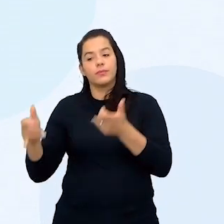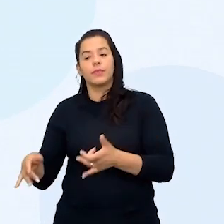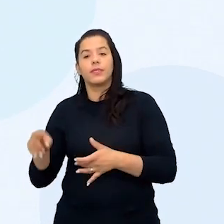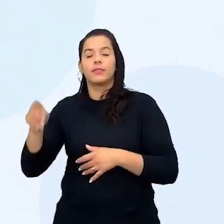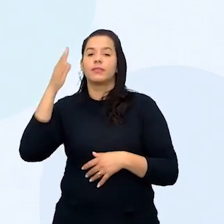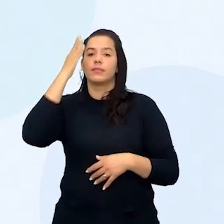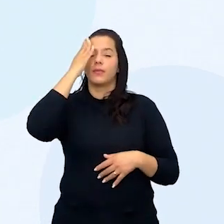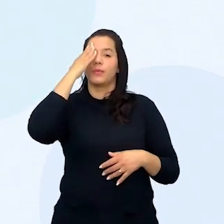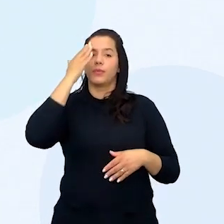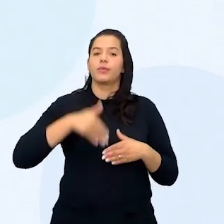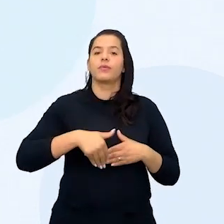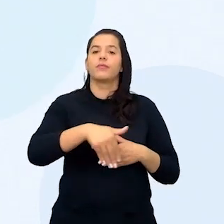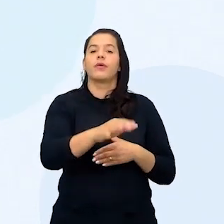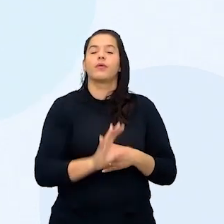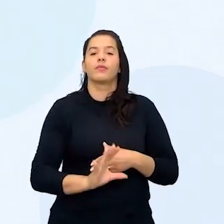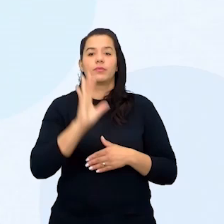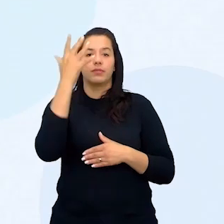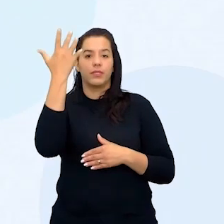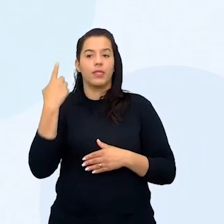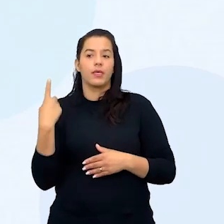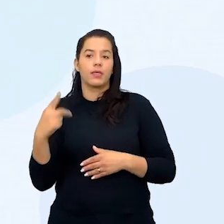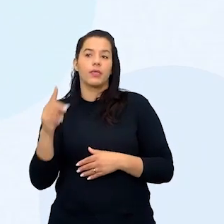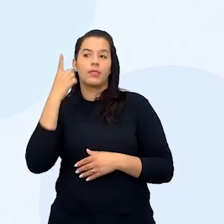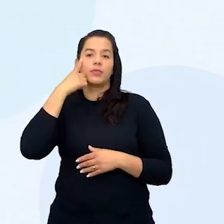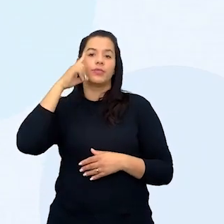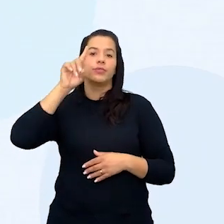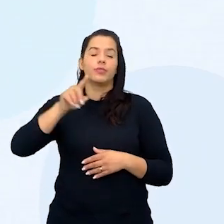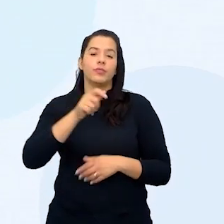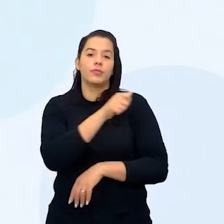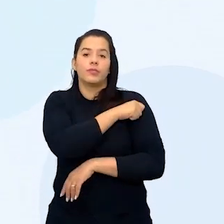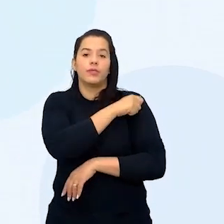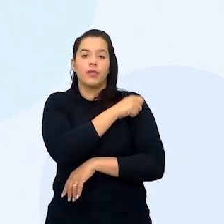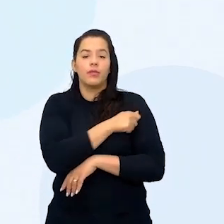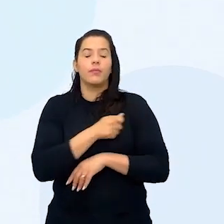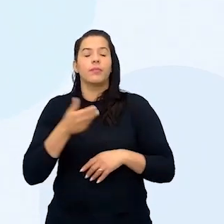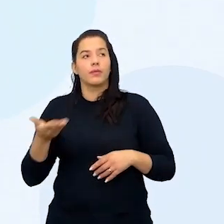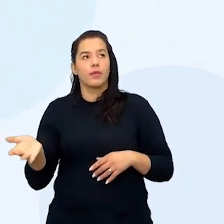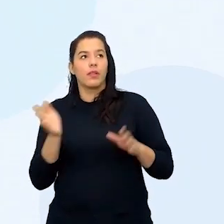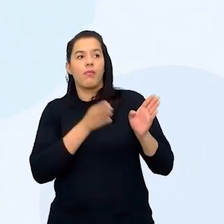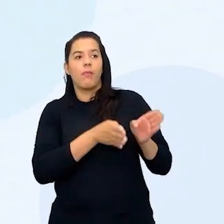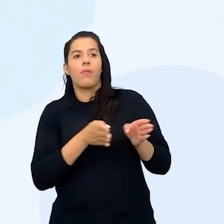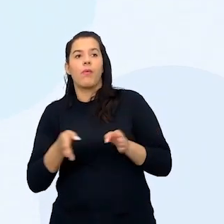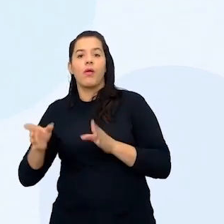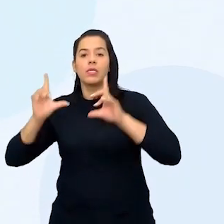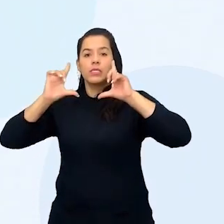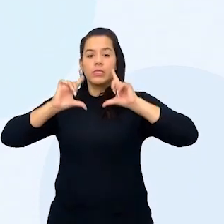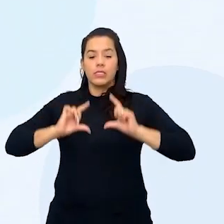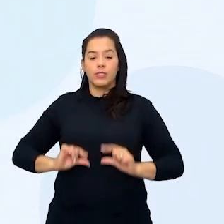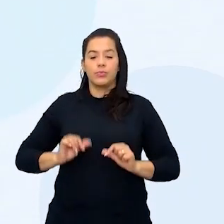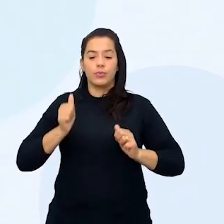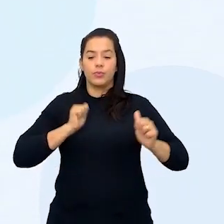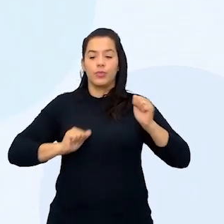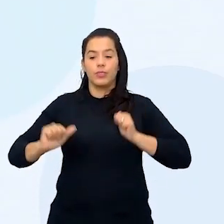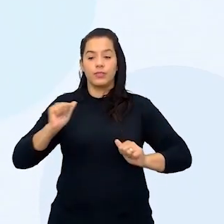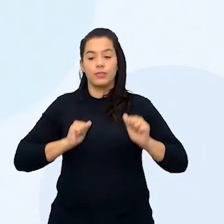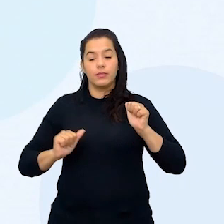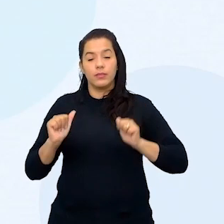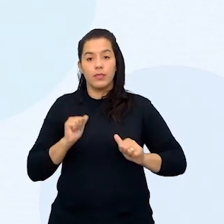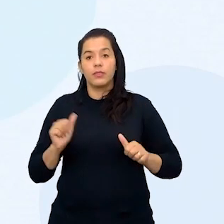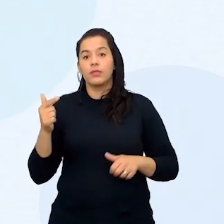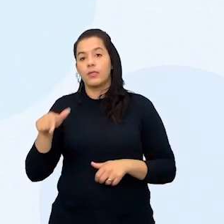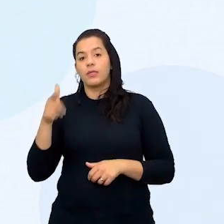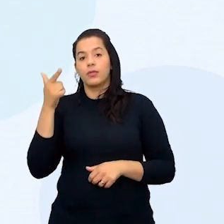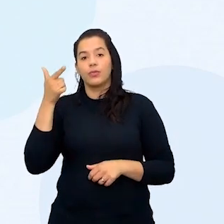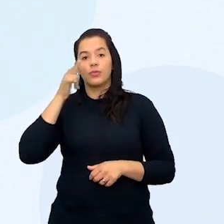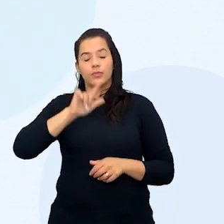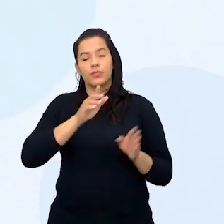vai acontecer naquele dia de aula para que diminua a ansiedade e com isso ele consiga